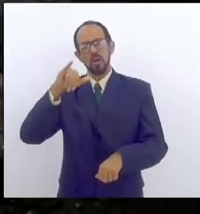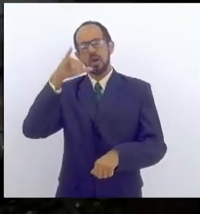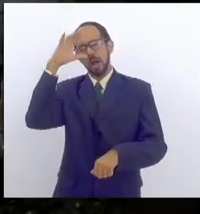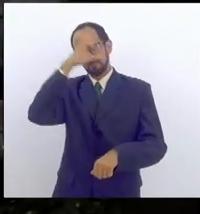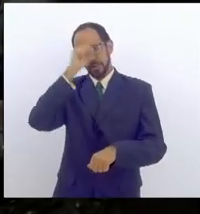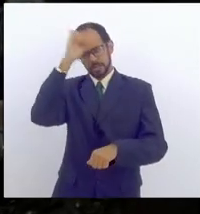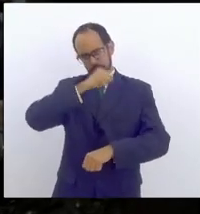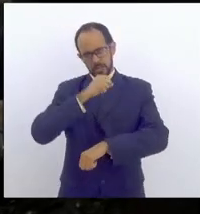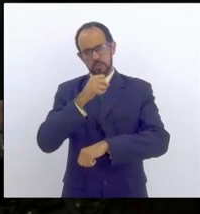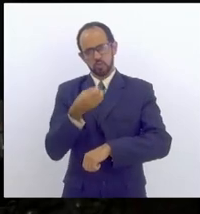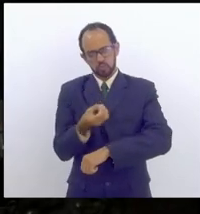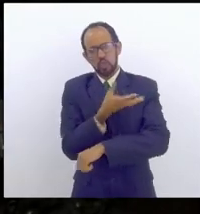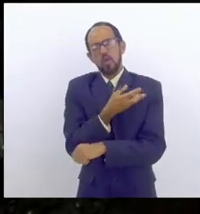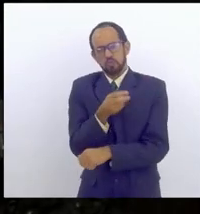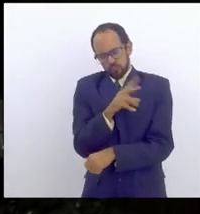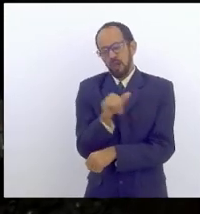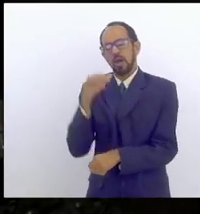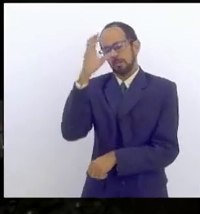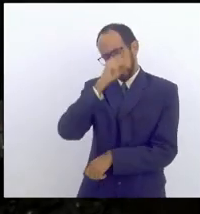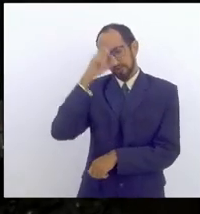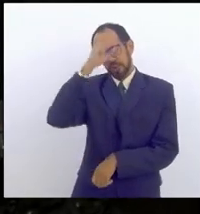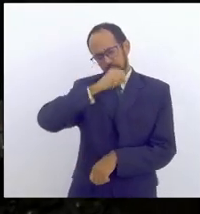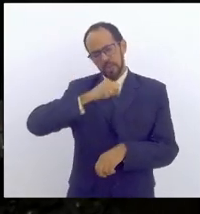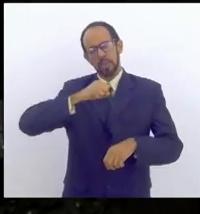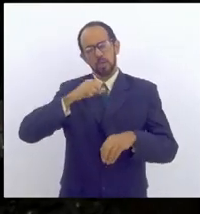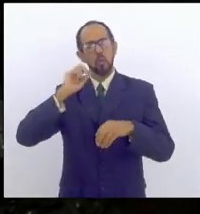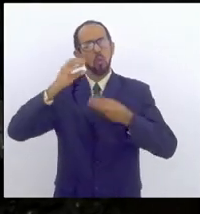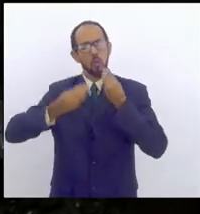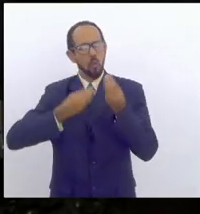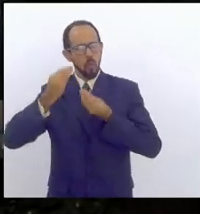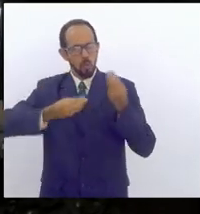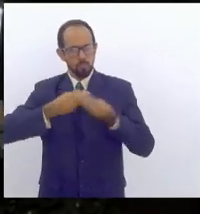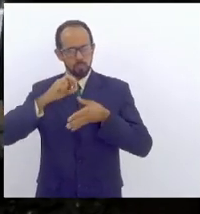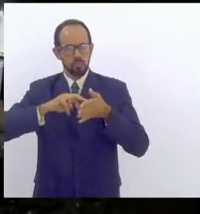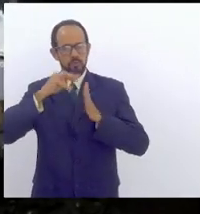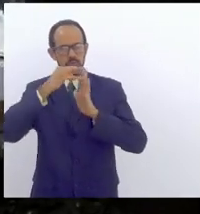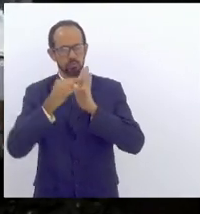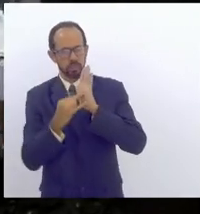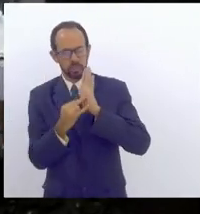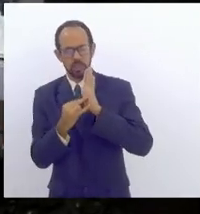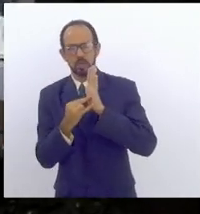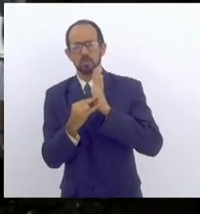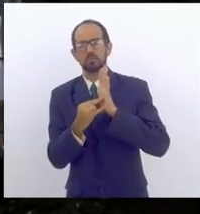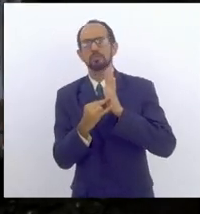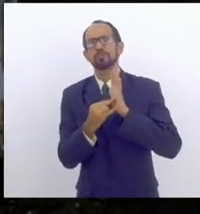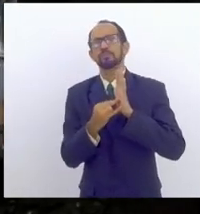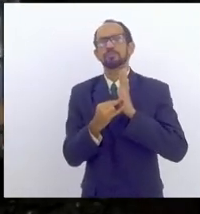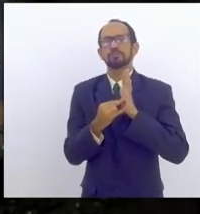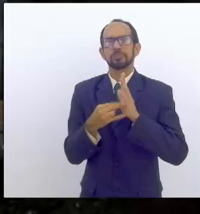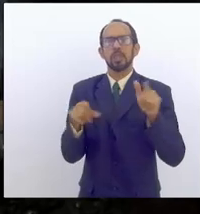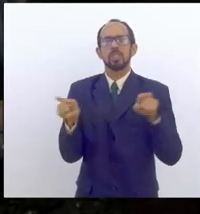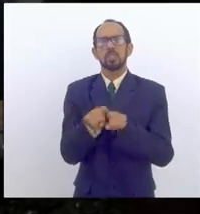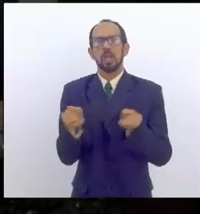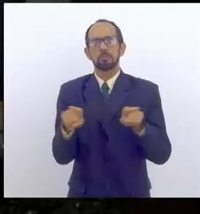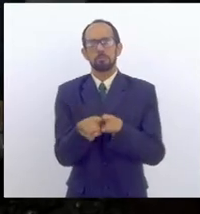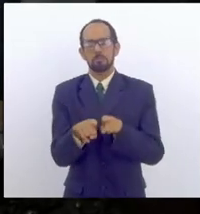inteirado das questões do regimento. Também aproveito para